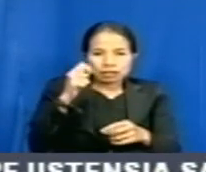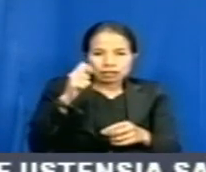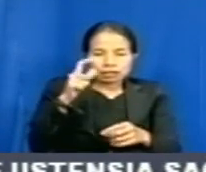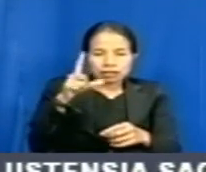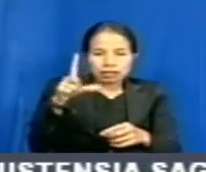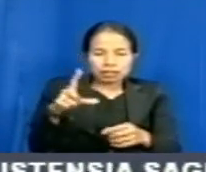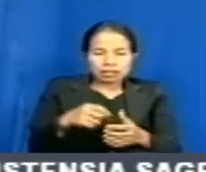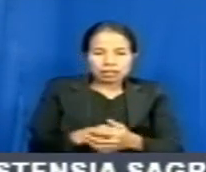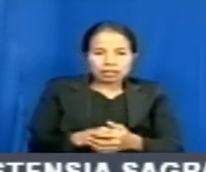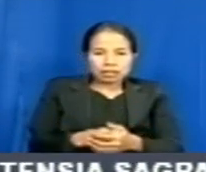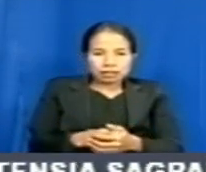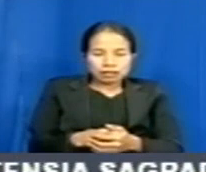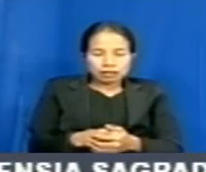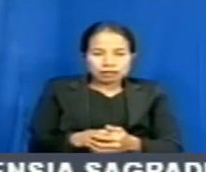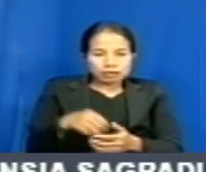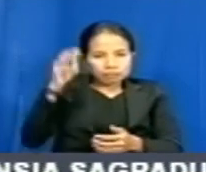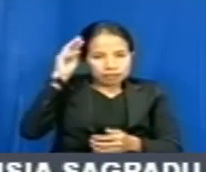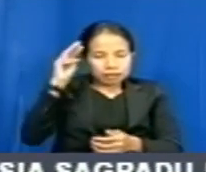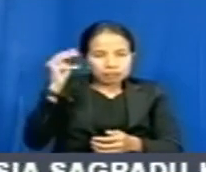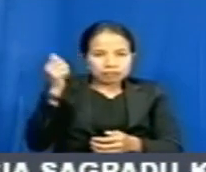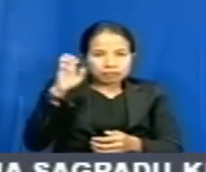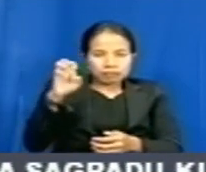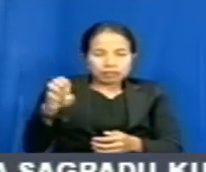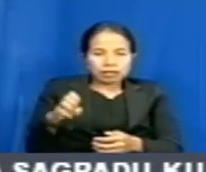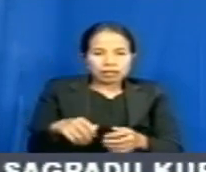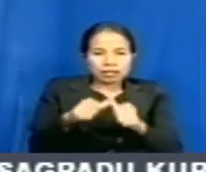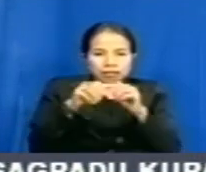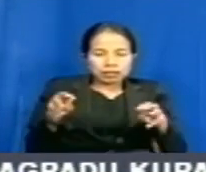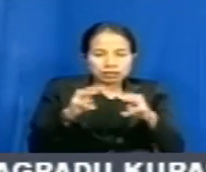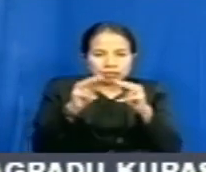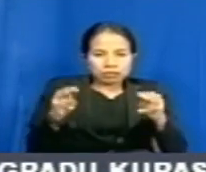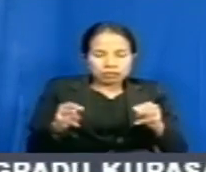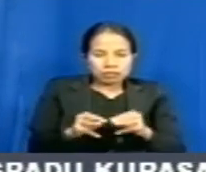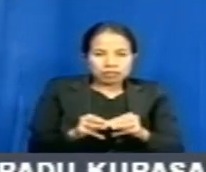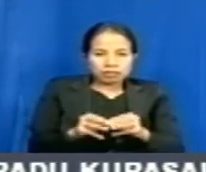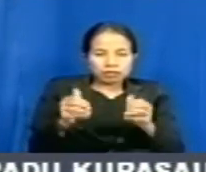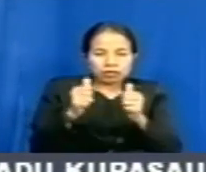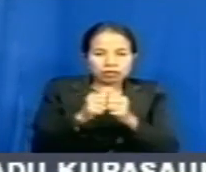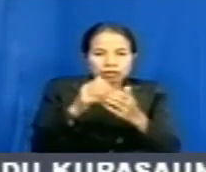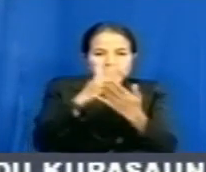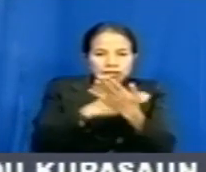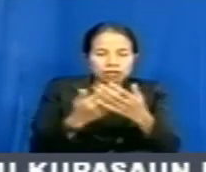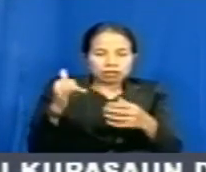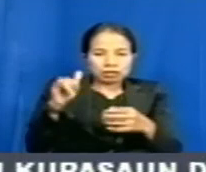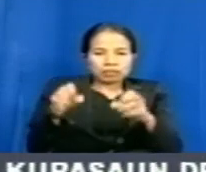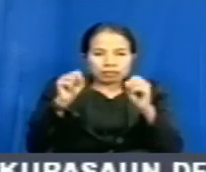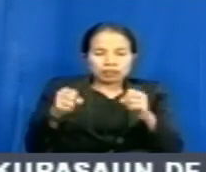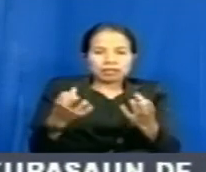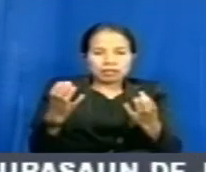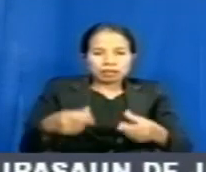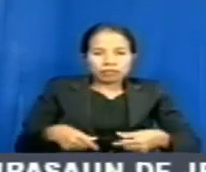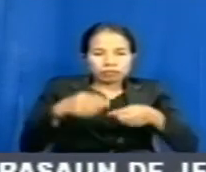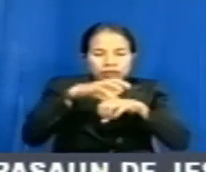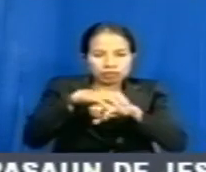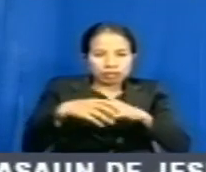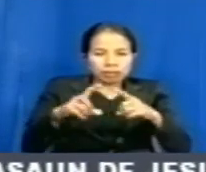liu si estatal, Ministro Estatal, es administrador del municipio, con estructura sira, pero ya interesa entregar a Inebaita. Me veo como